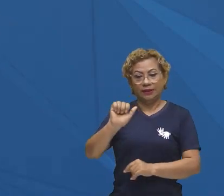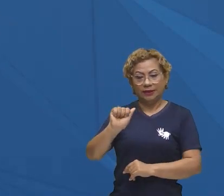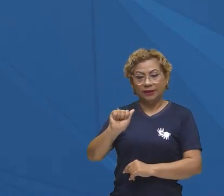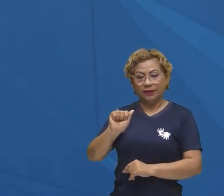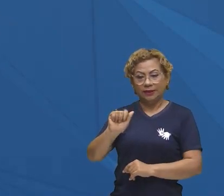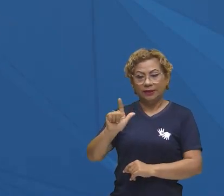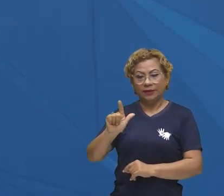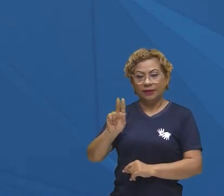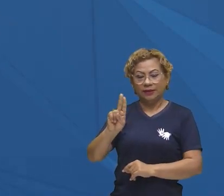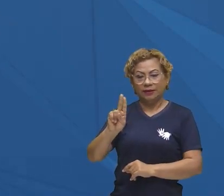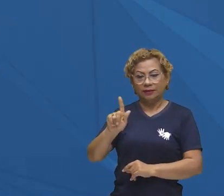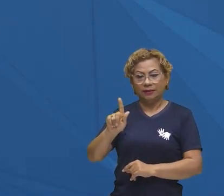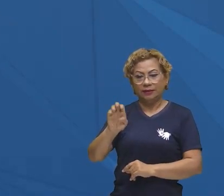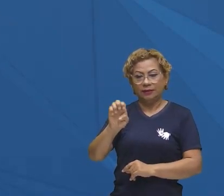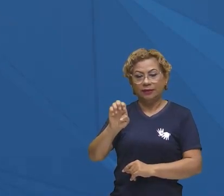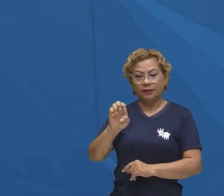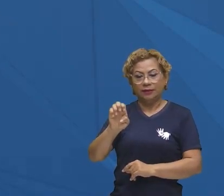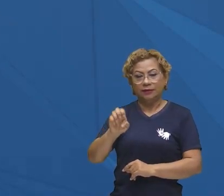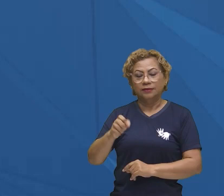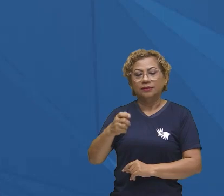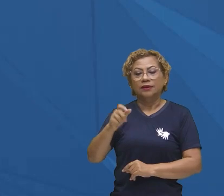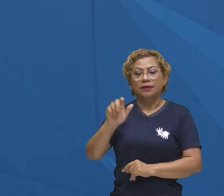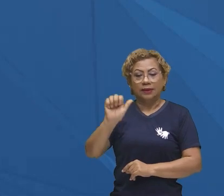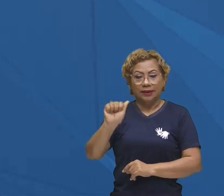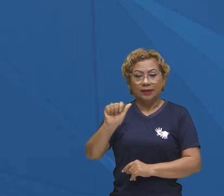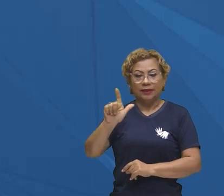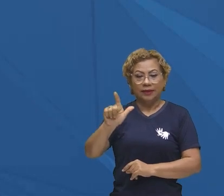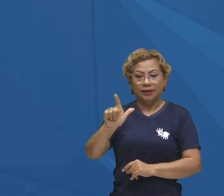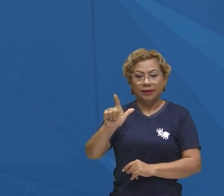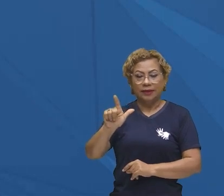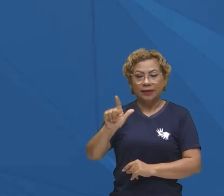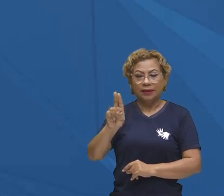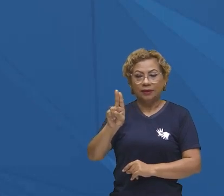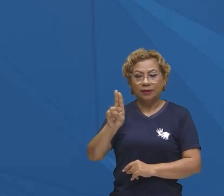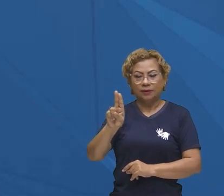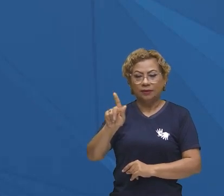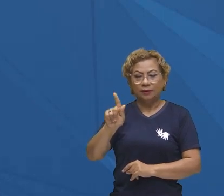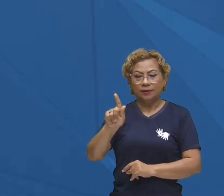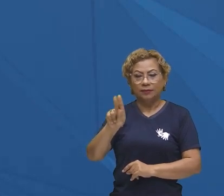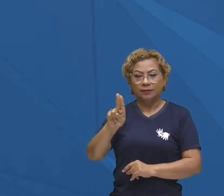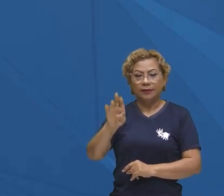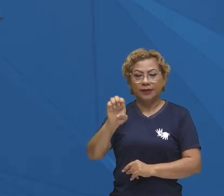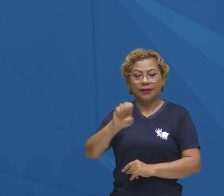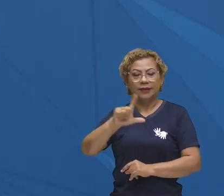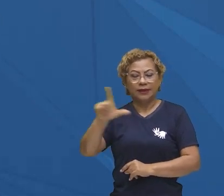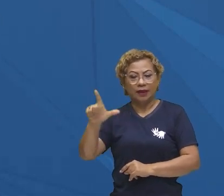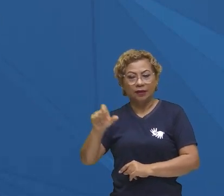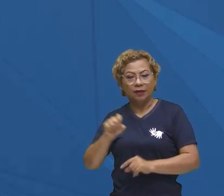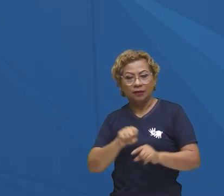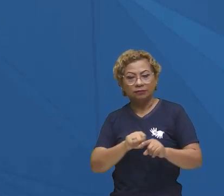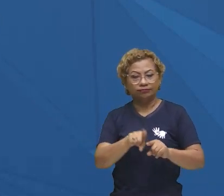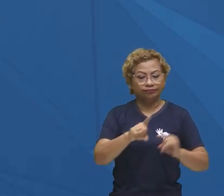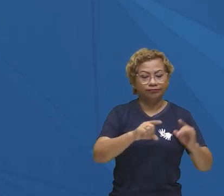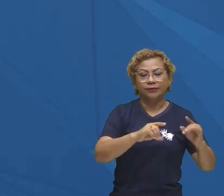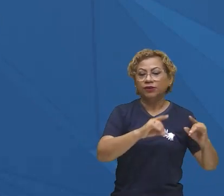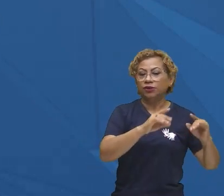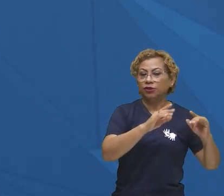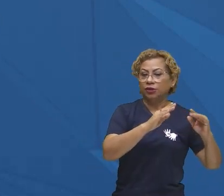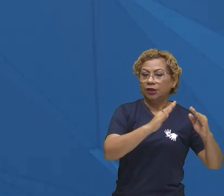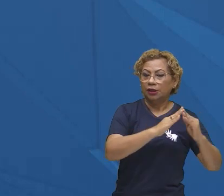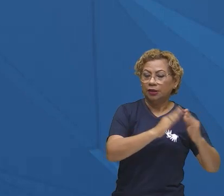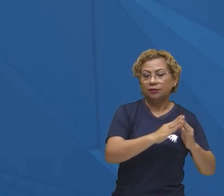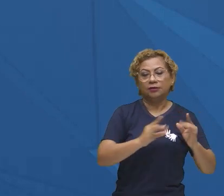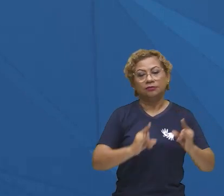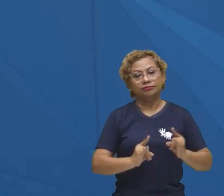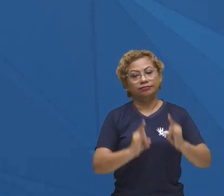em hotéis e tudo mais. Mas tem muita gente que tem em casa um quarto sobrando, tem mais de uma residência,